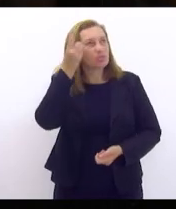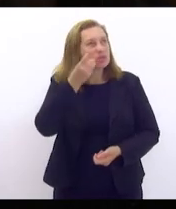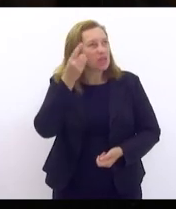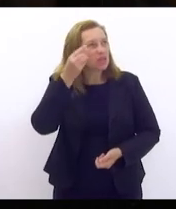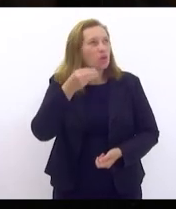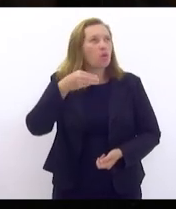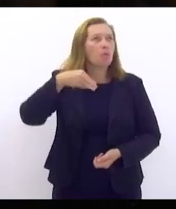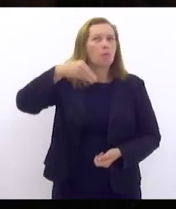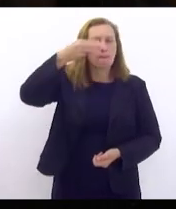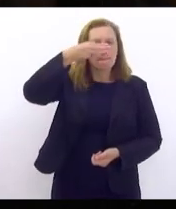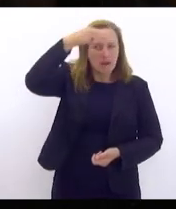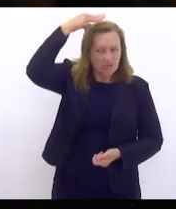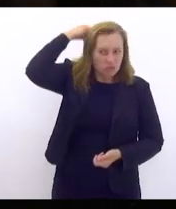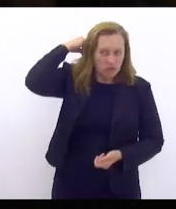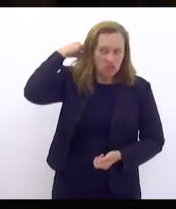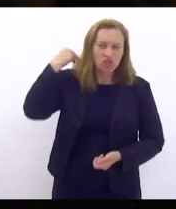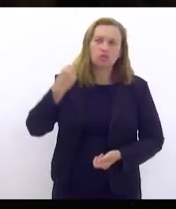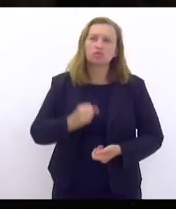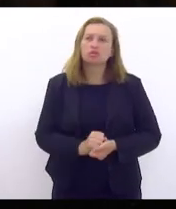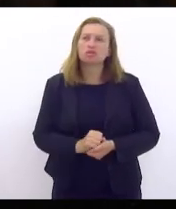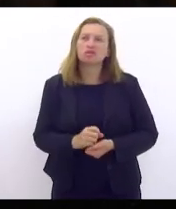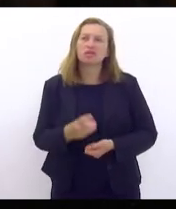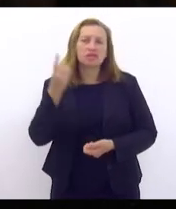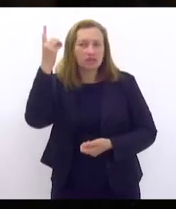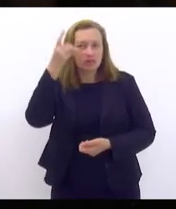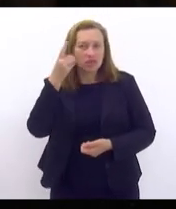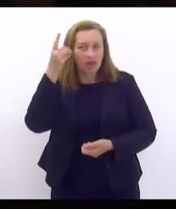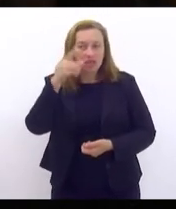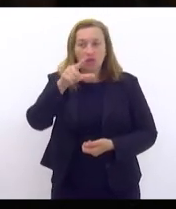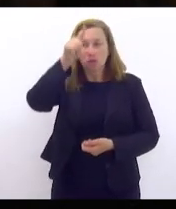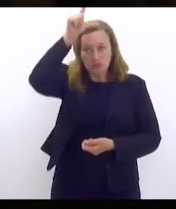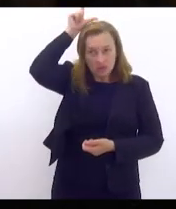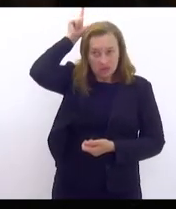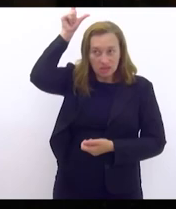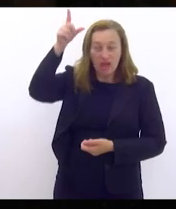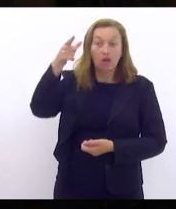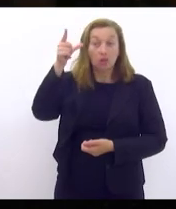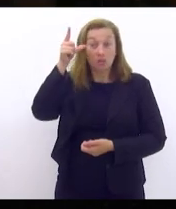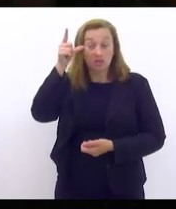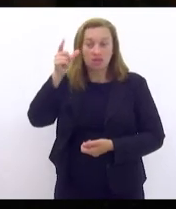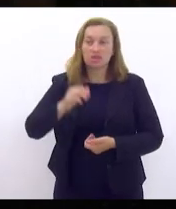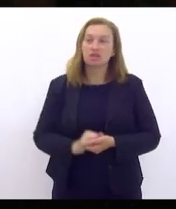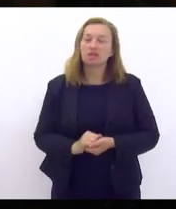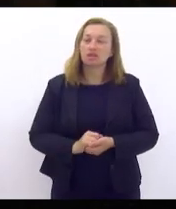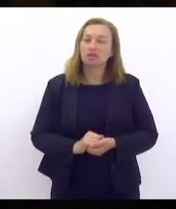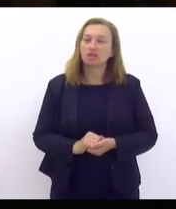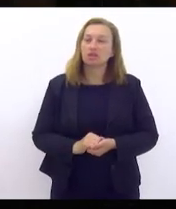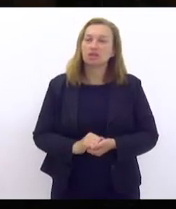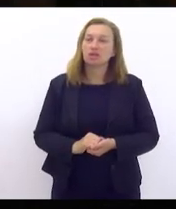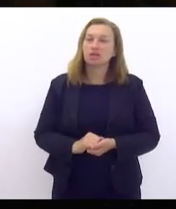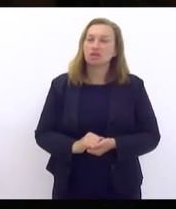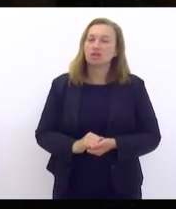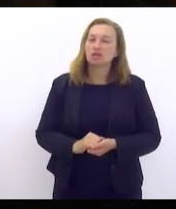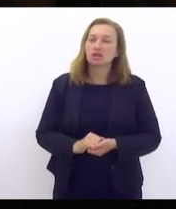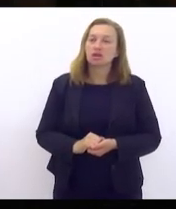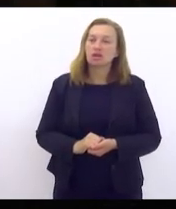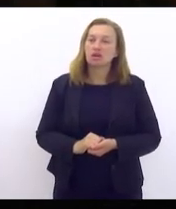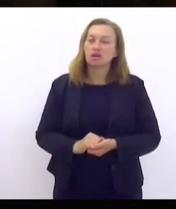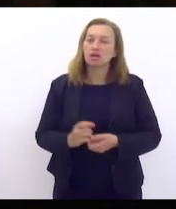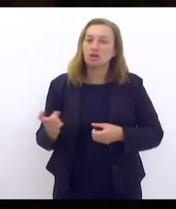Márcio Pacheco e a deputada Lucinha chamado programa recupera